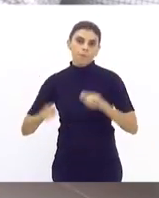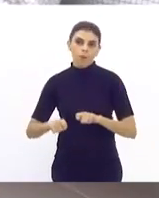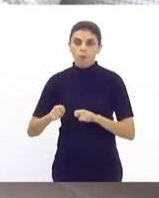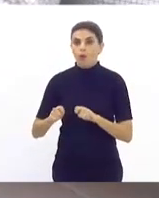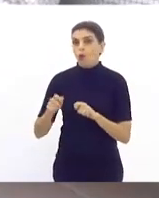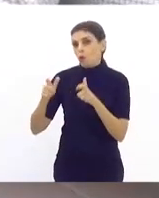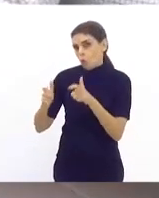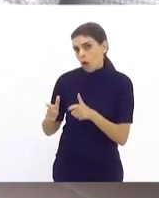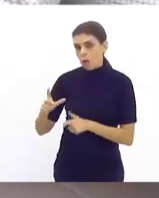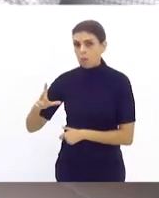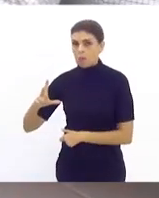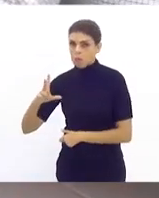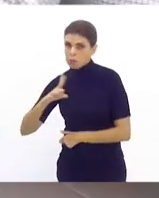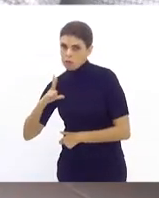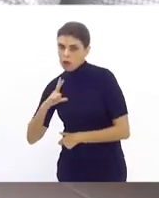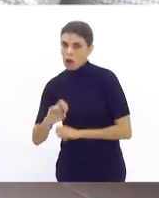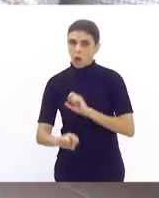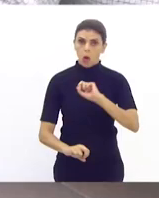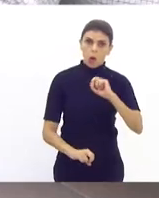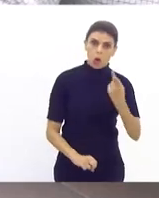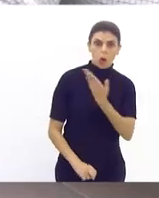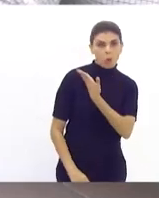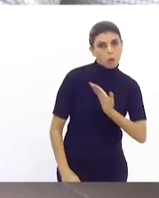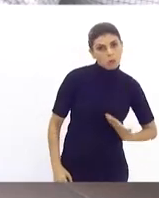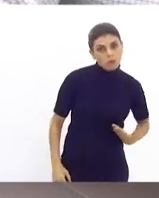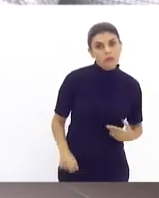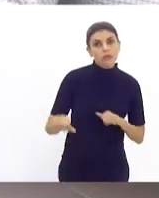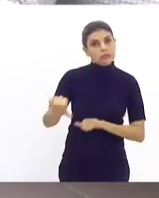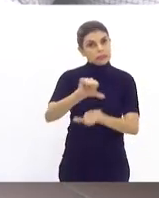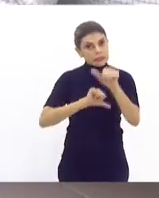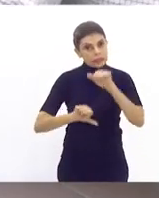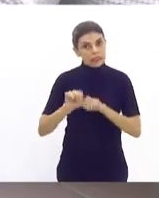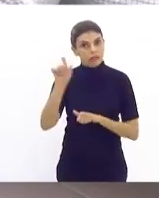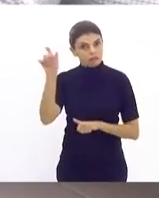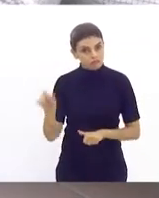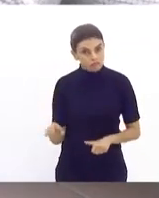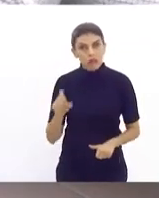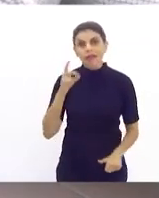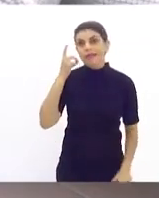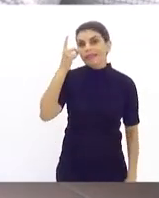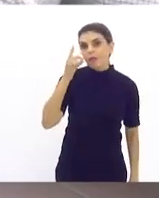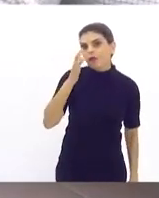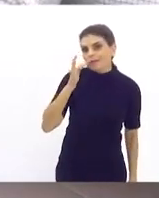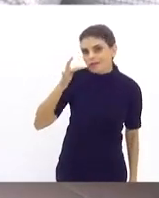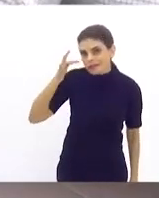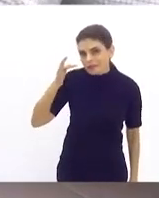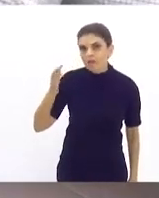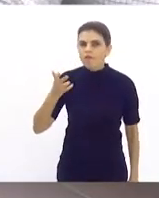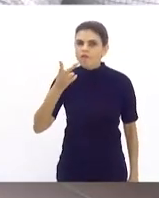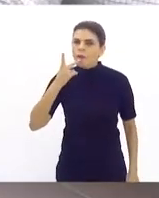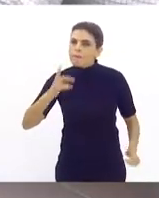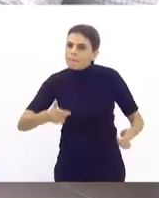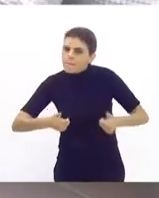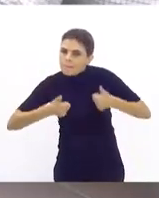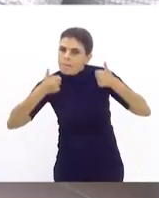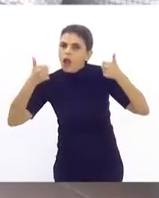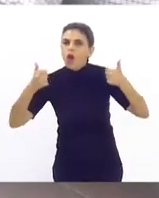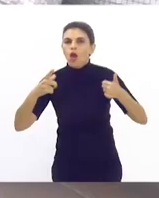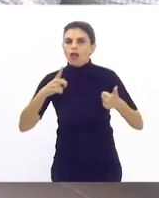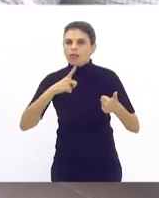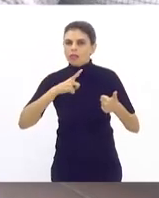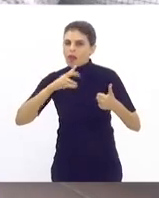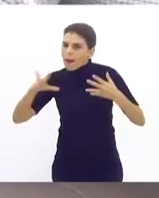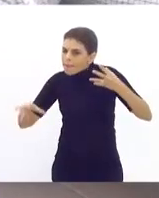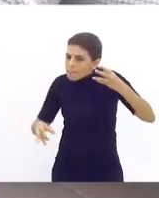privado. Então, se o deputado Serafini define melhor e cria mais